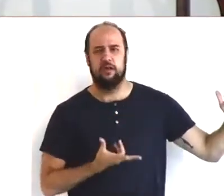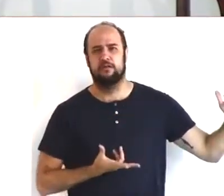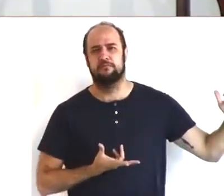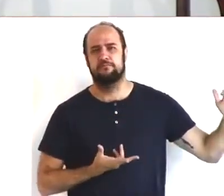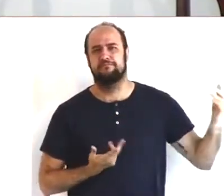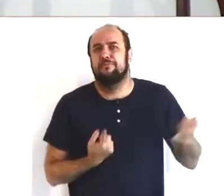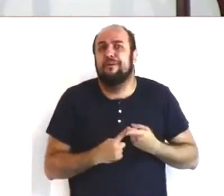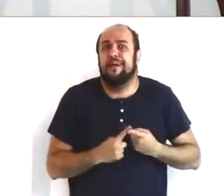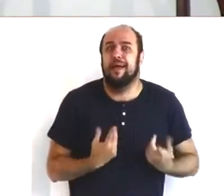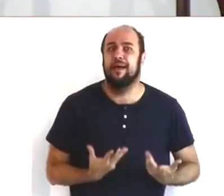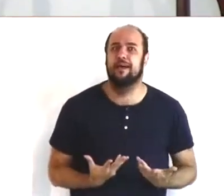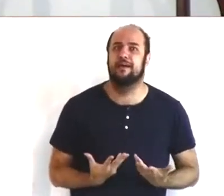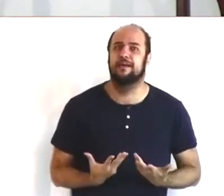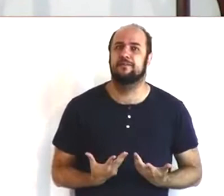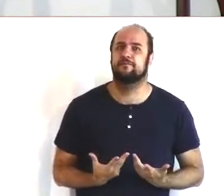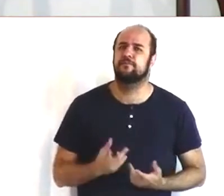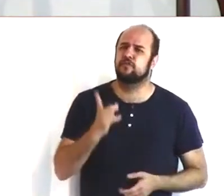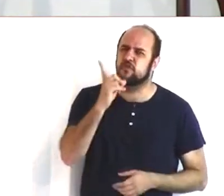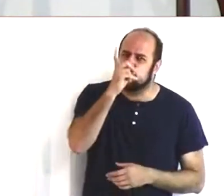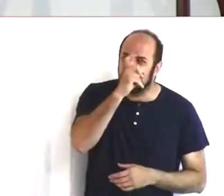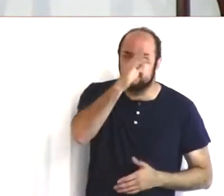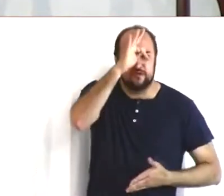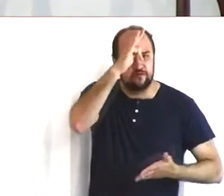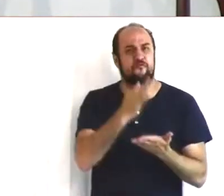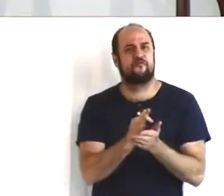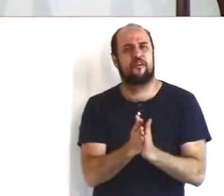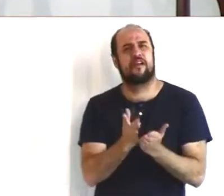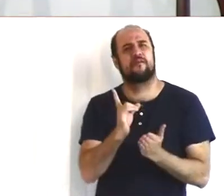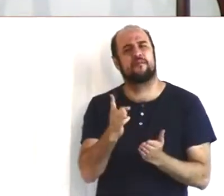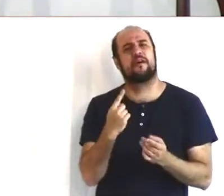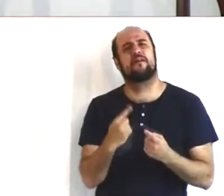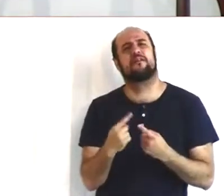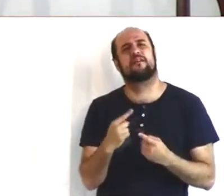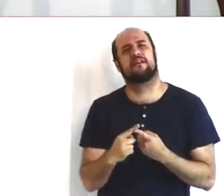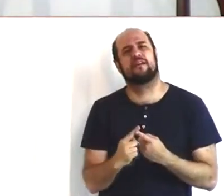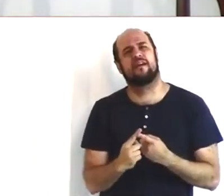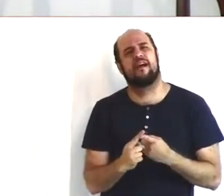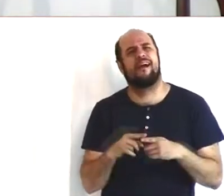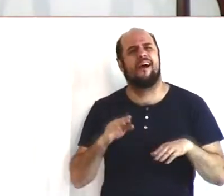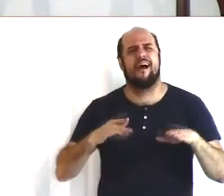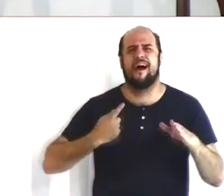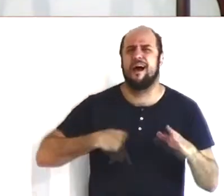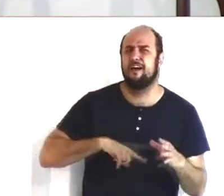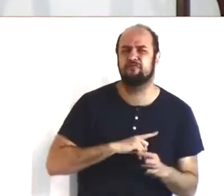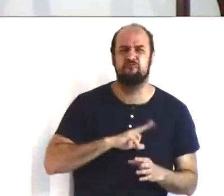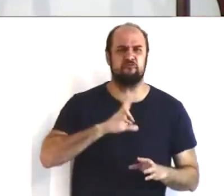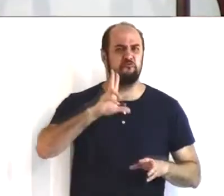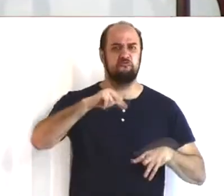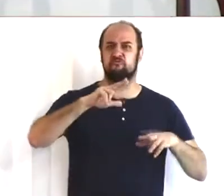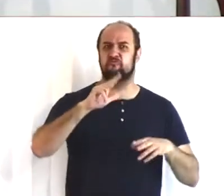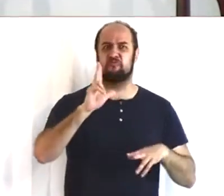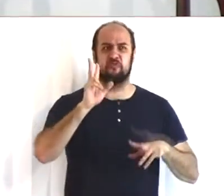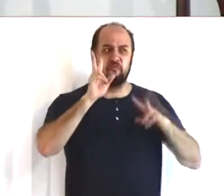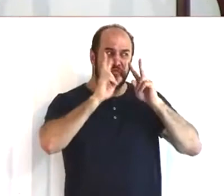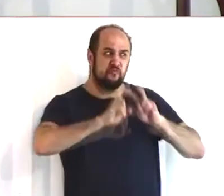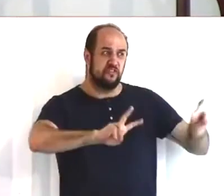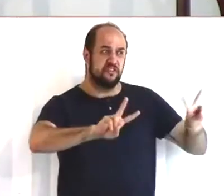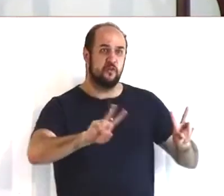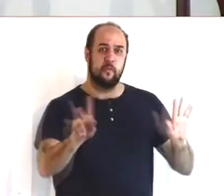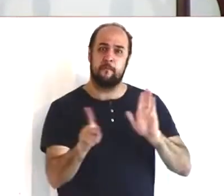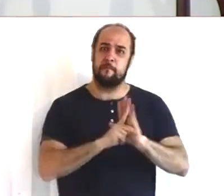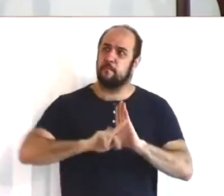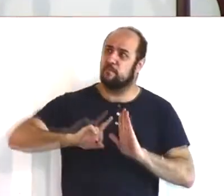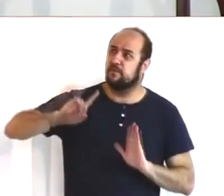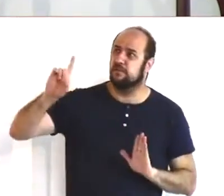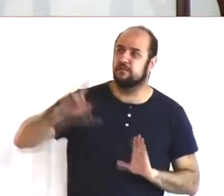grandes dificuldades de praticar essa fé bíblica é que quase nunca nós nos colocamos na perspectiva de Deus. Quase